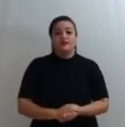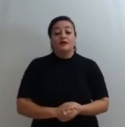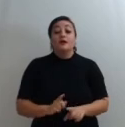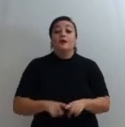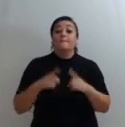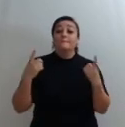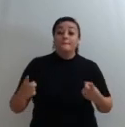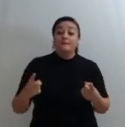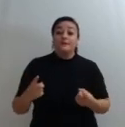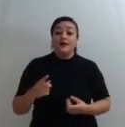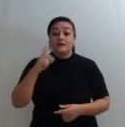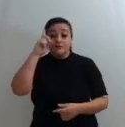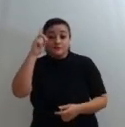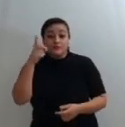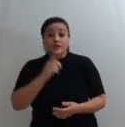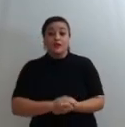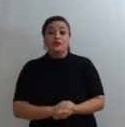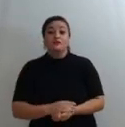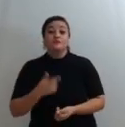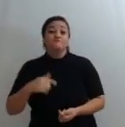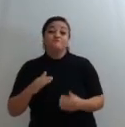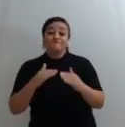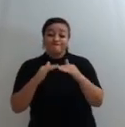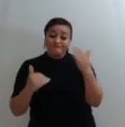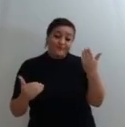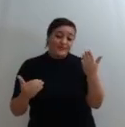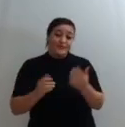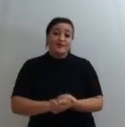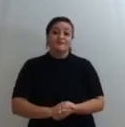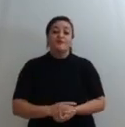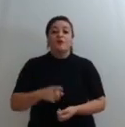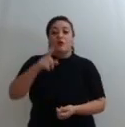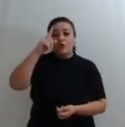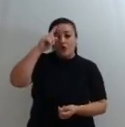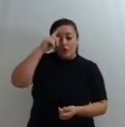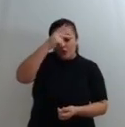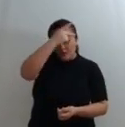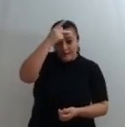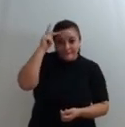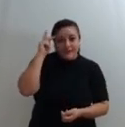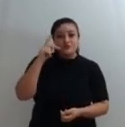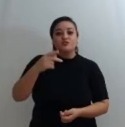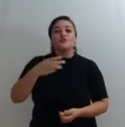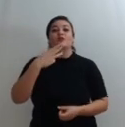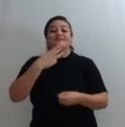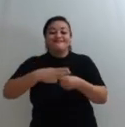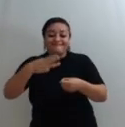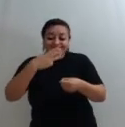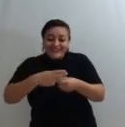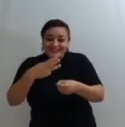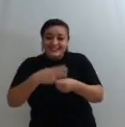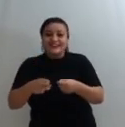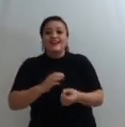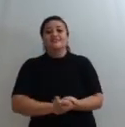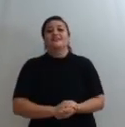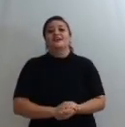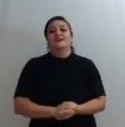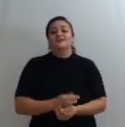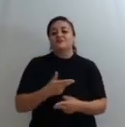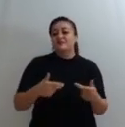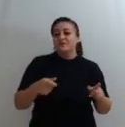parece-me incoerente que tenhamos que deixar uma pessoa quase agora 3 anos e alguns meses